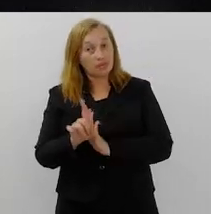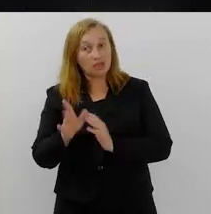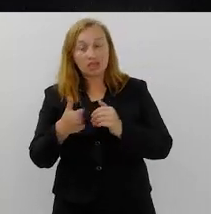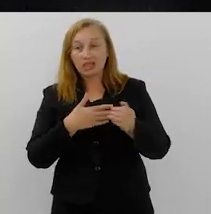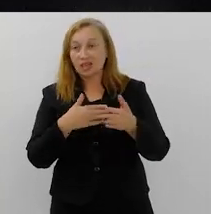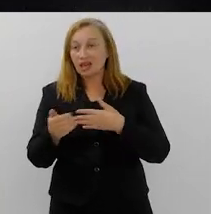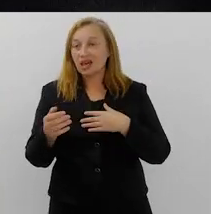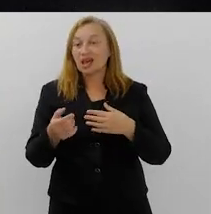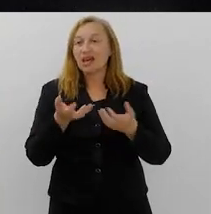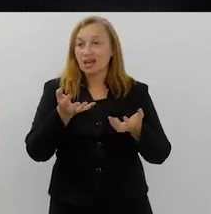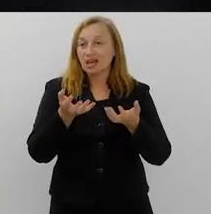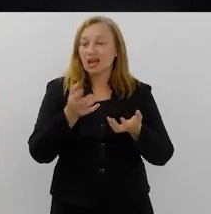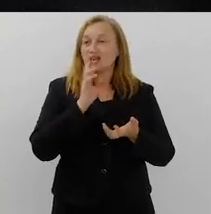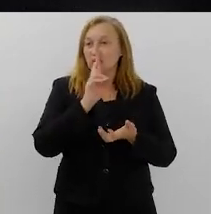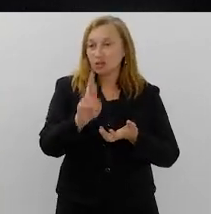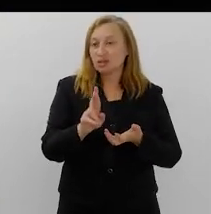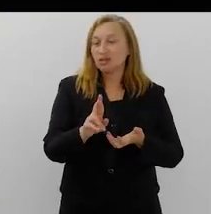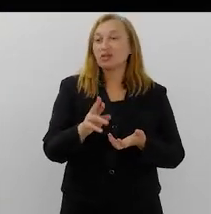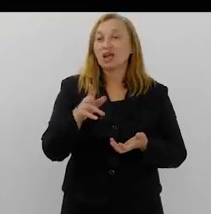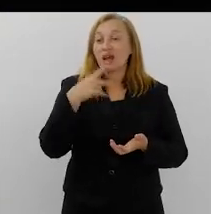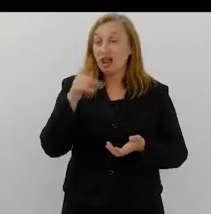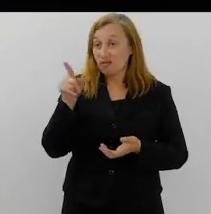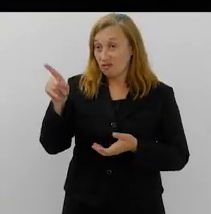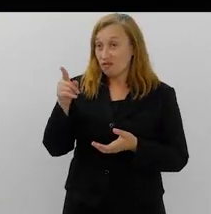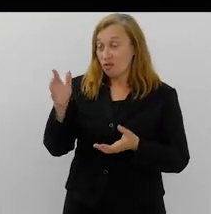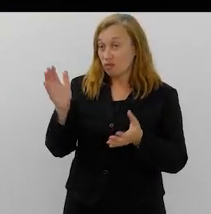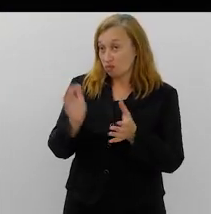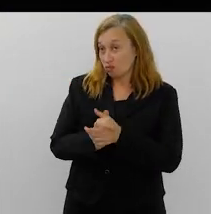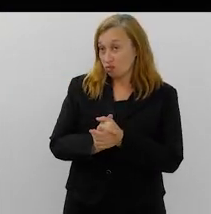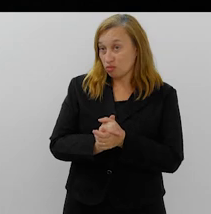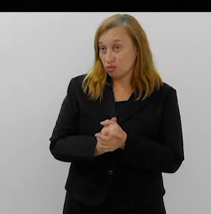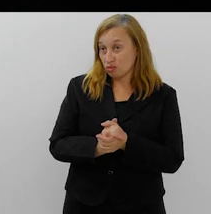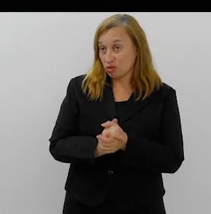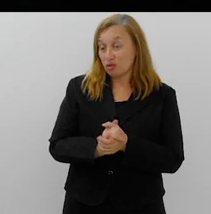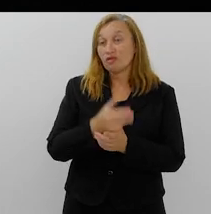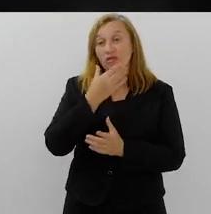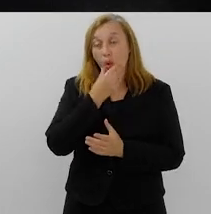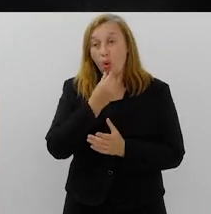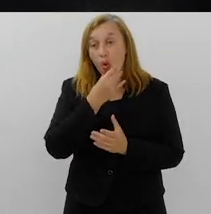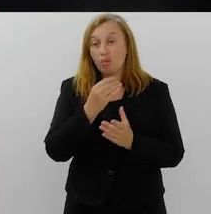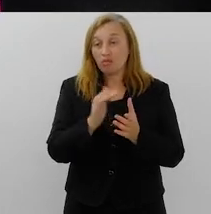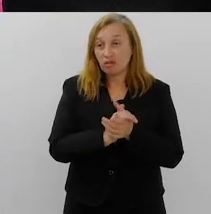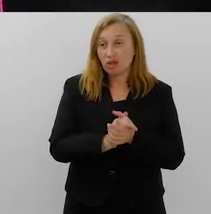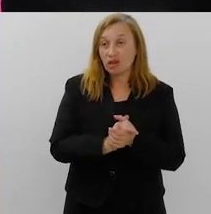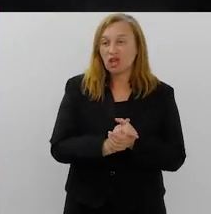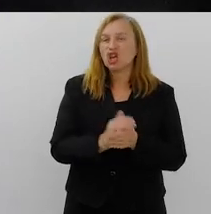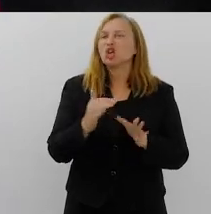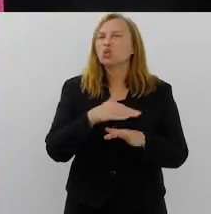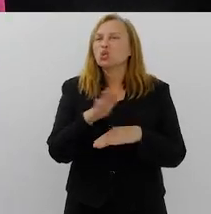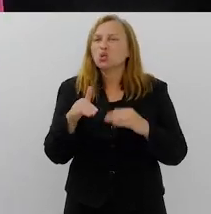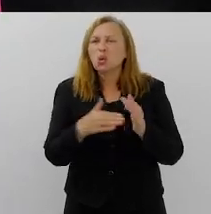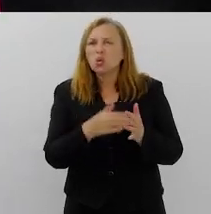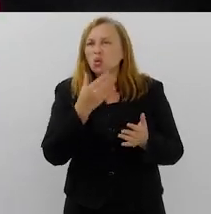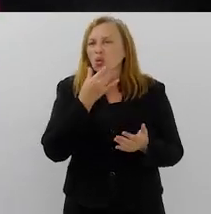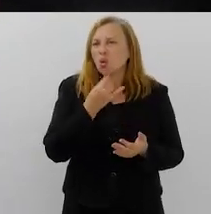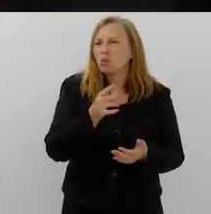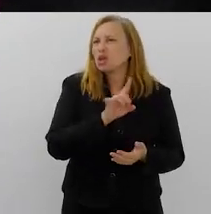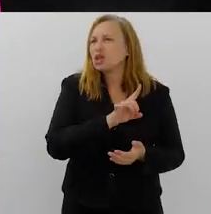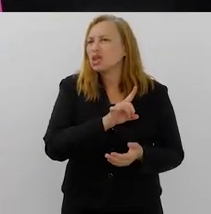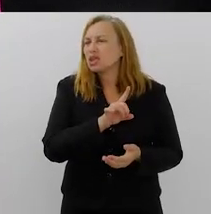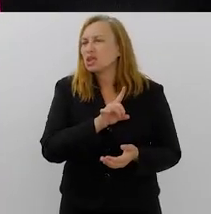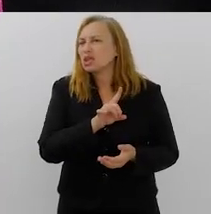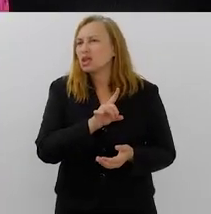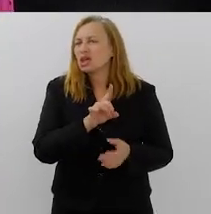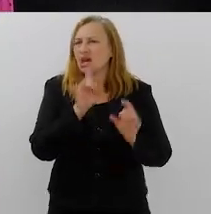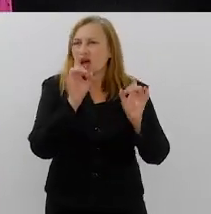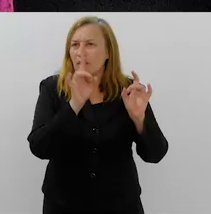aí é um questionamento para quem quiser responder quando ela falou do do do parceiro falando de homem você citou que nem todos os